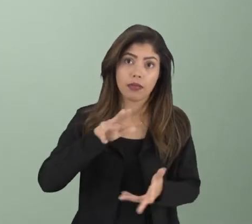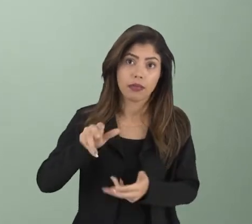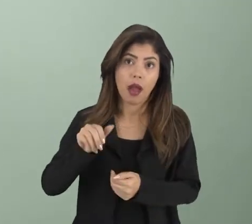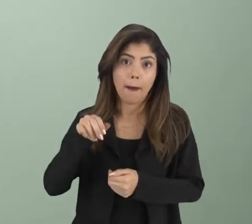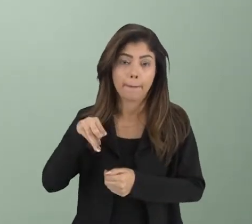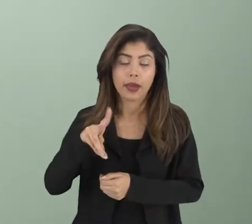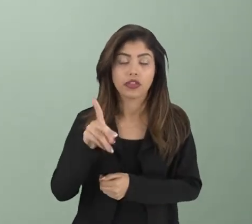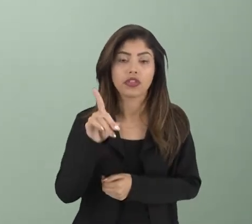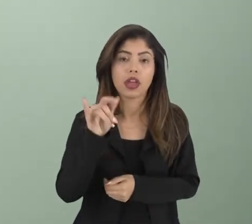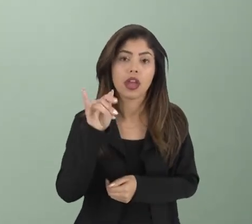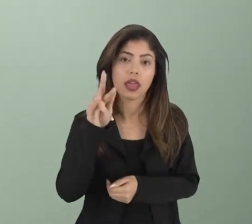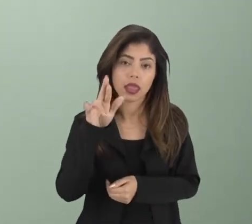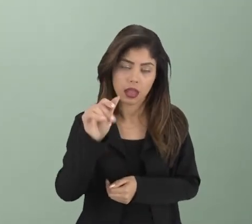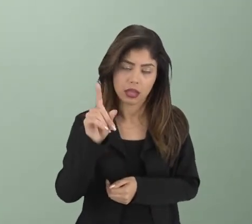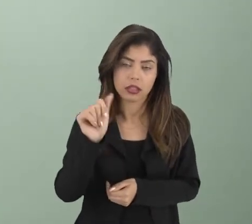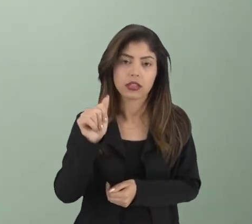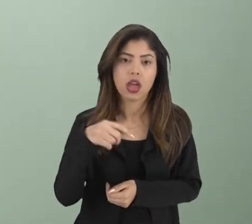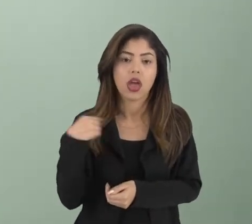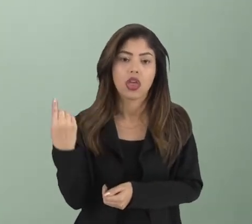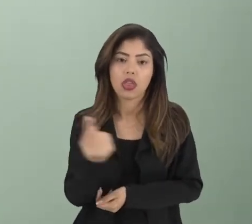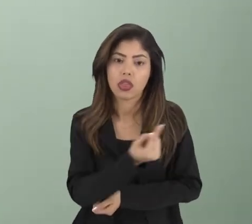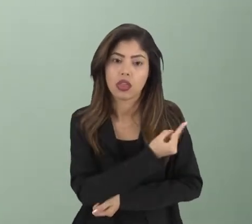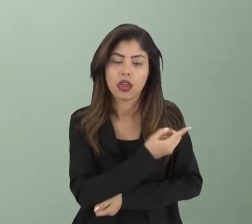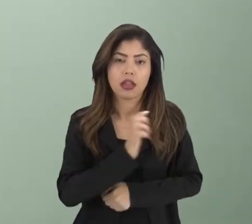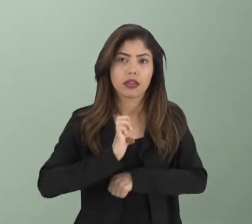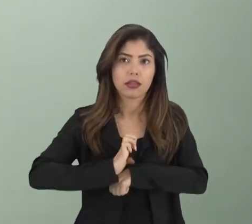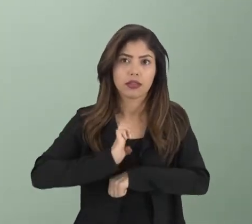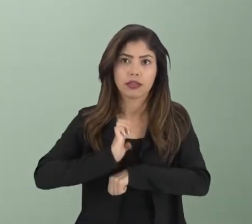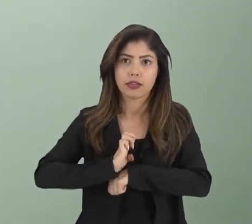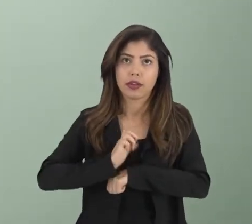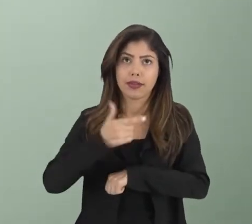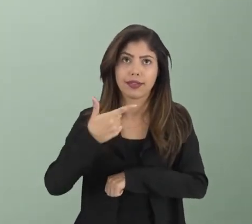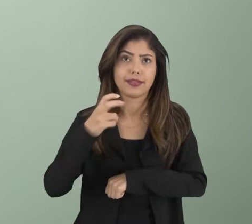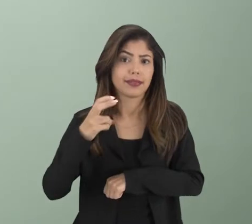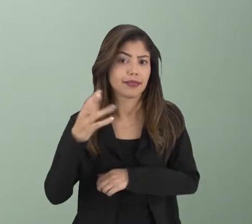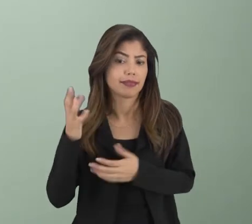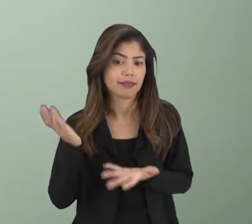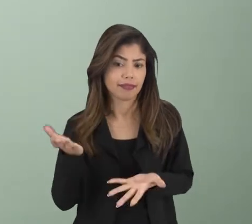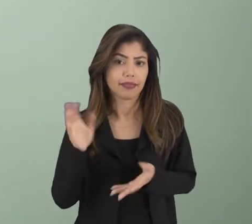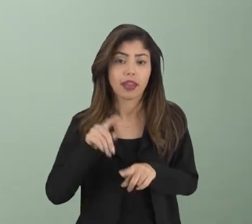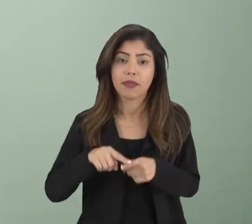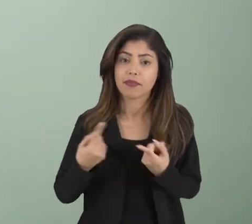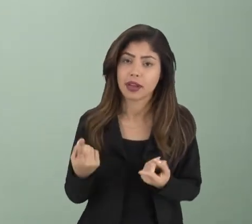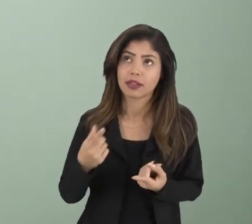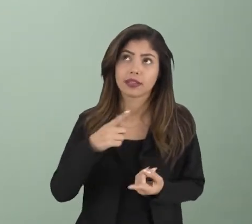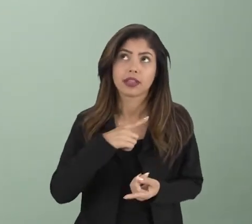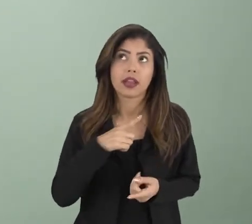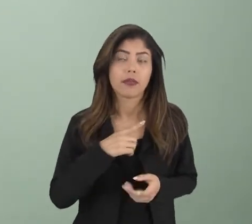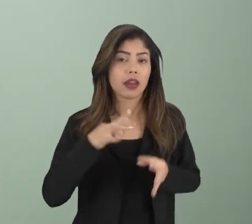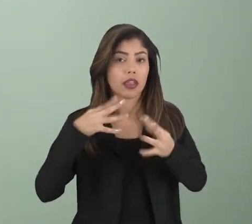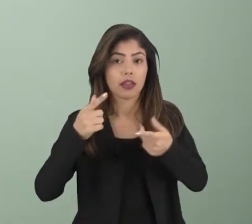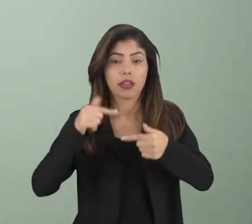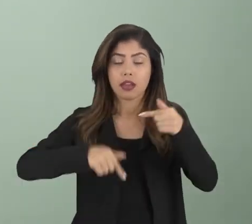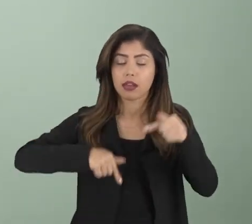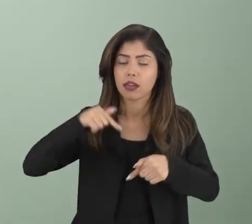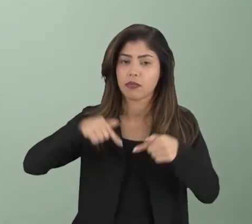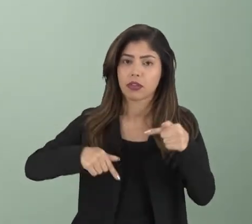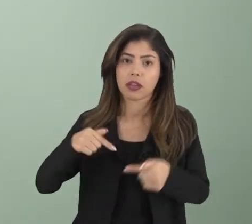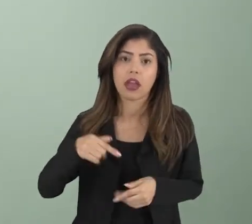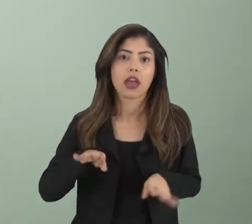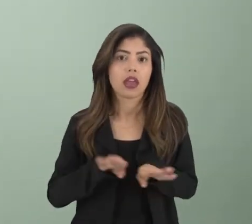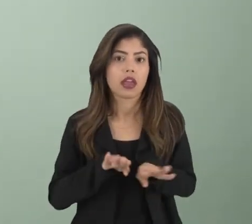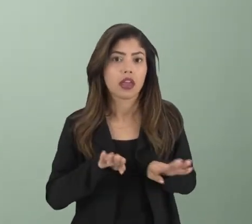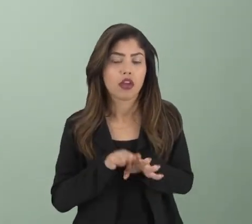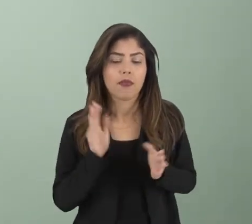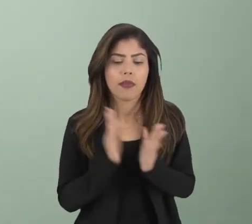Medidas, né? No nosso estado, a nossa temperatura ambiente jamais será 25 graus. Mas, para a química, para a didática,